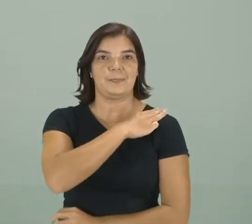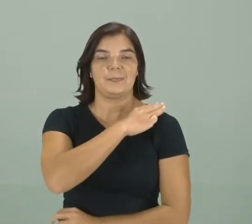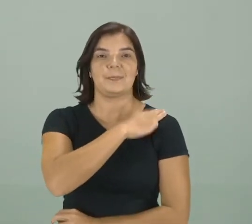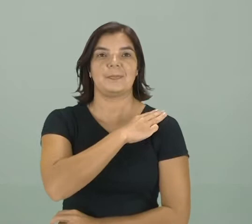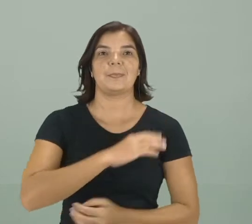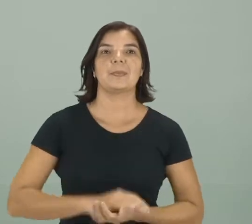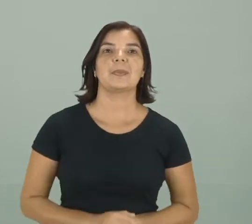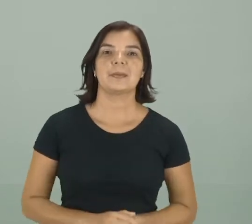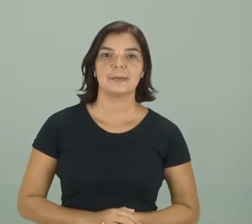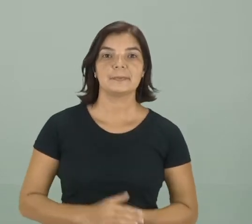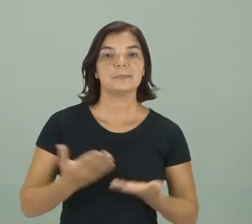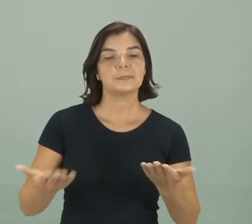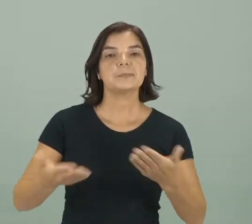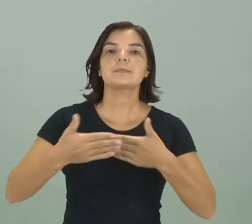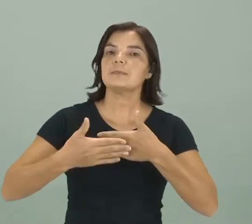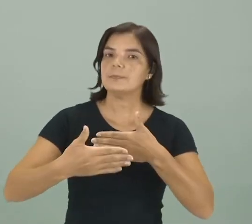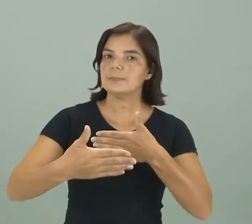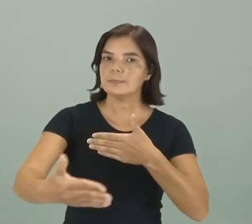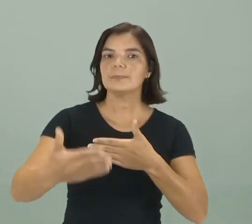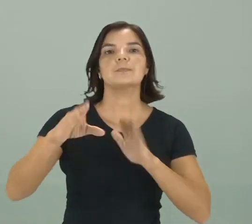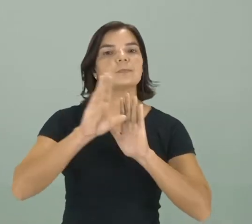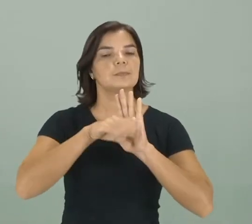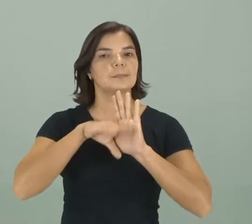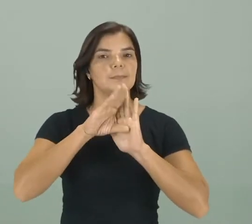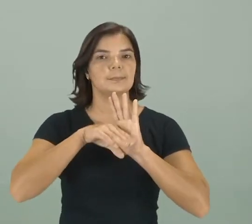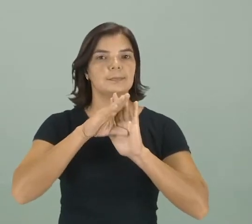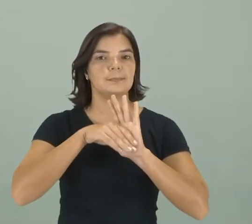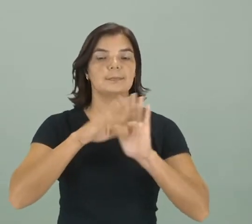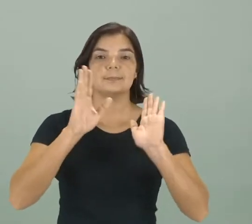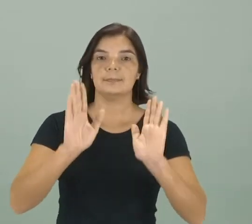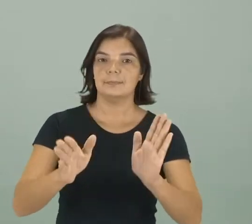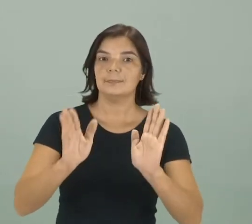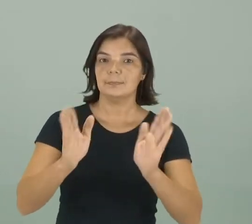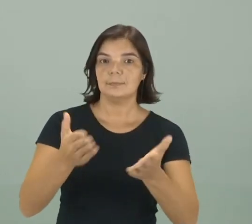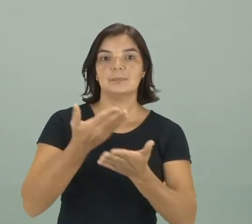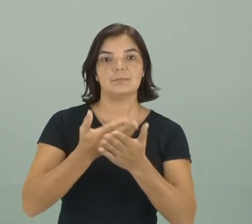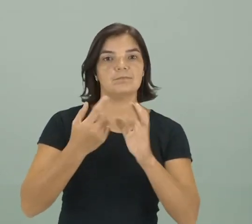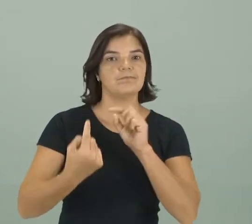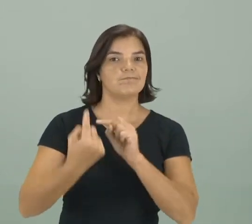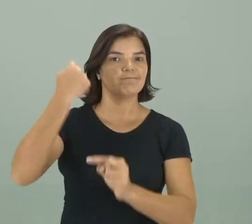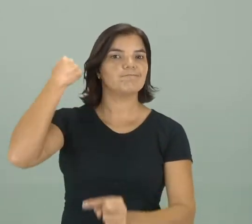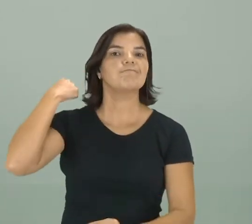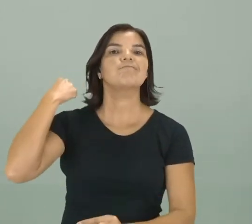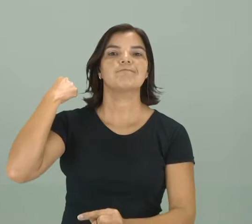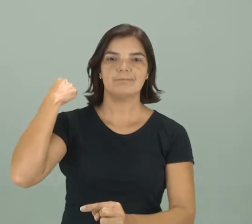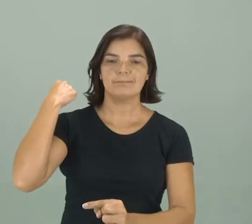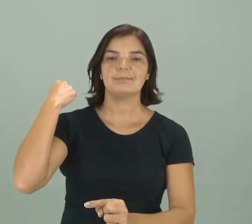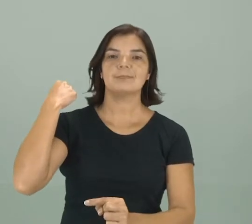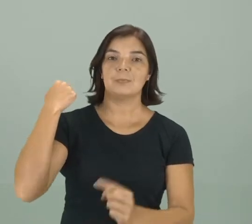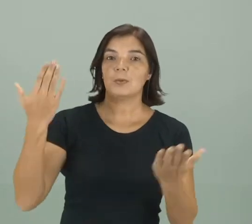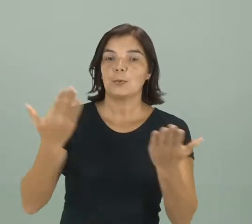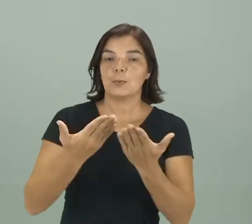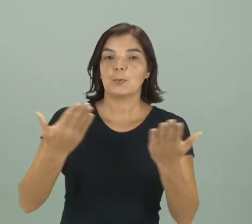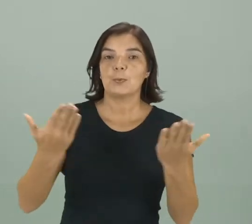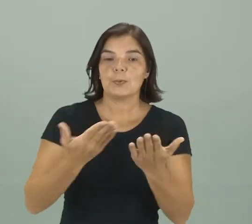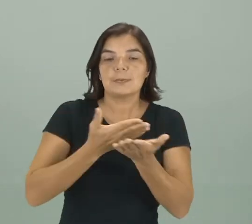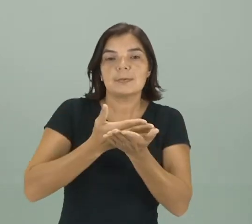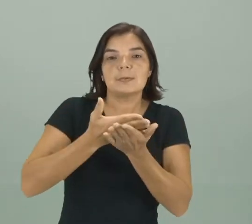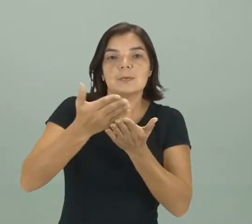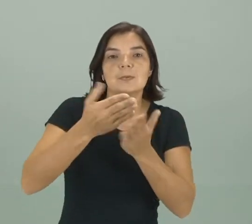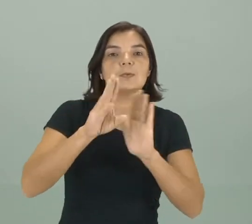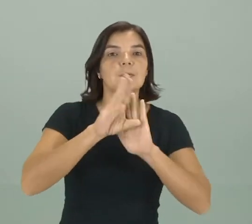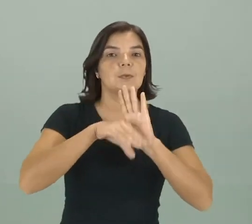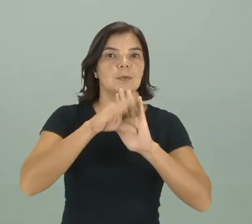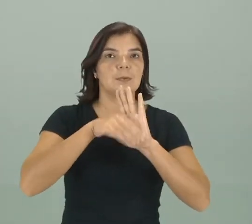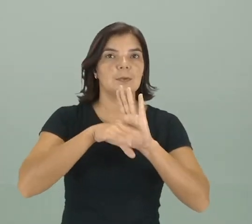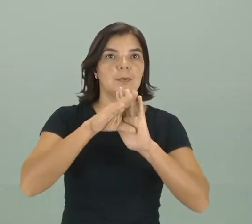médio. Dando continuidade ao nosso conteúdo, que nós já começamos nas outras aulas anteriores, hoje nós vamos dar início ao